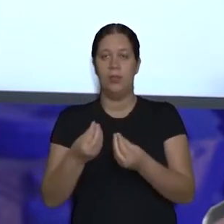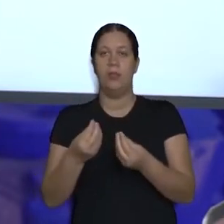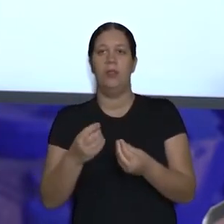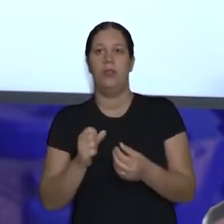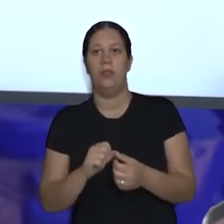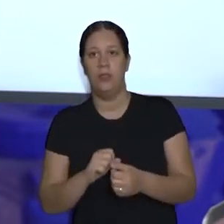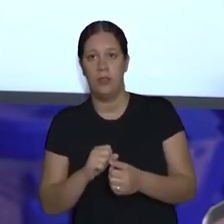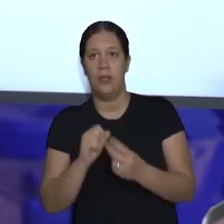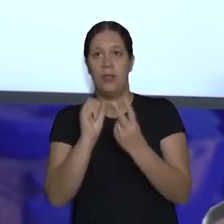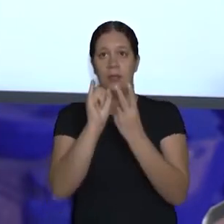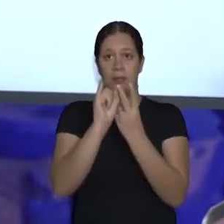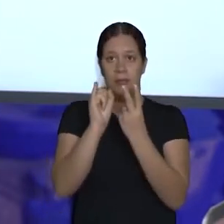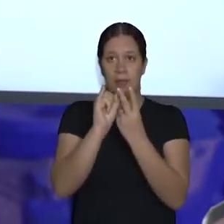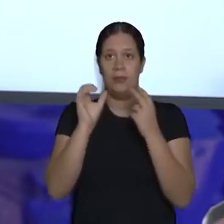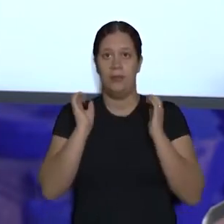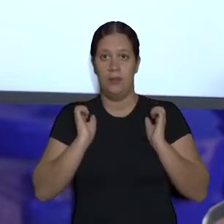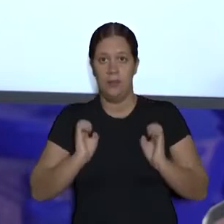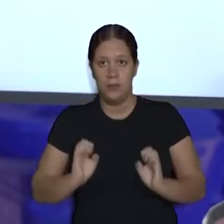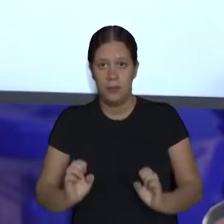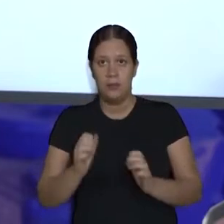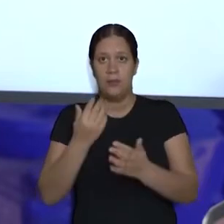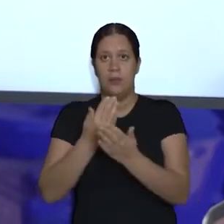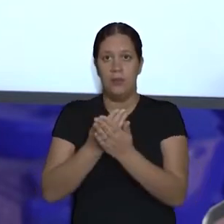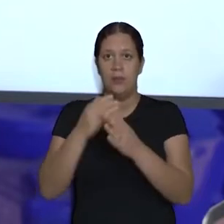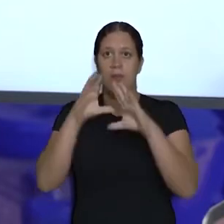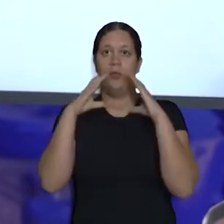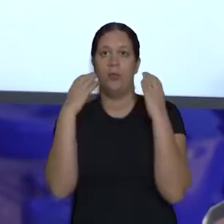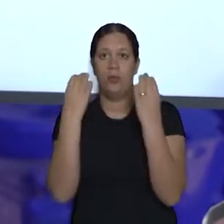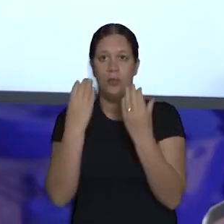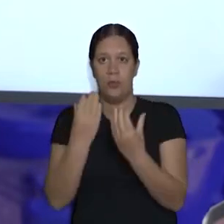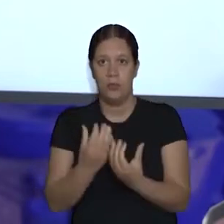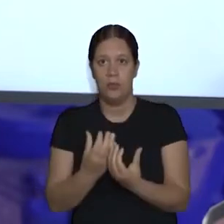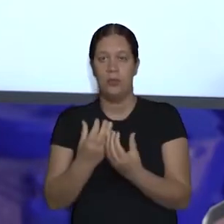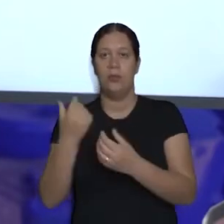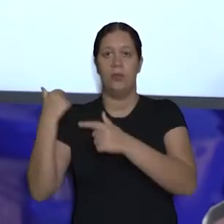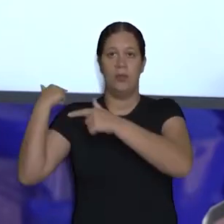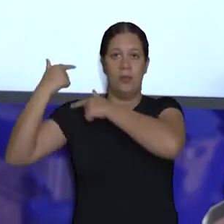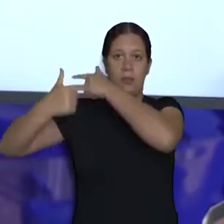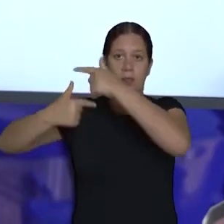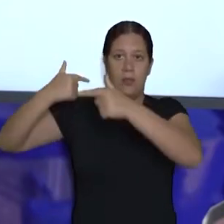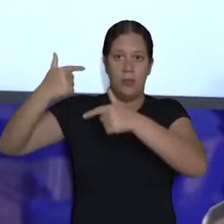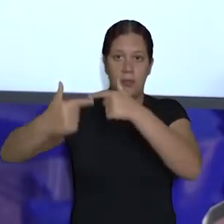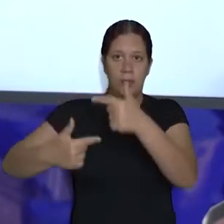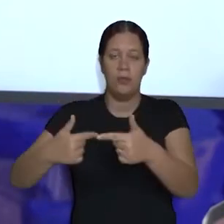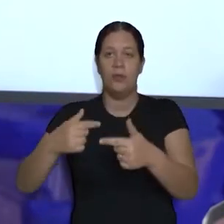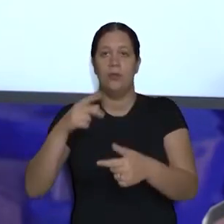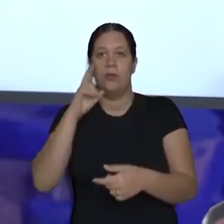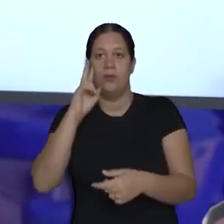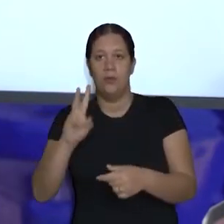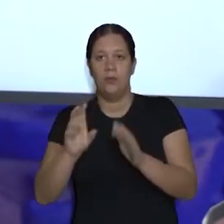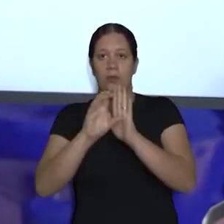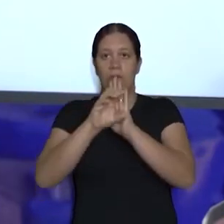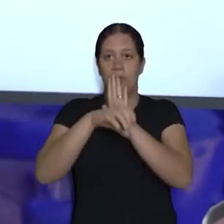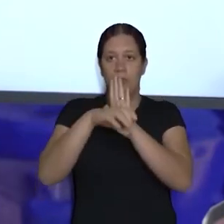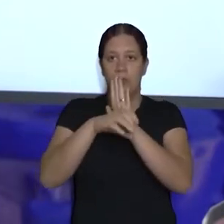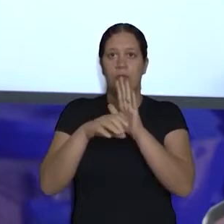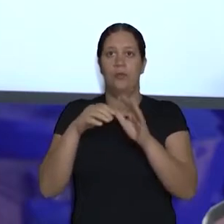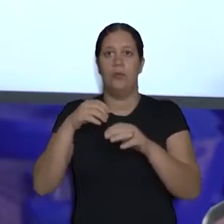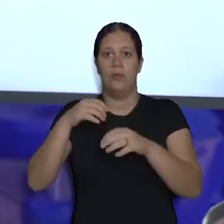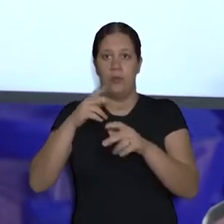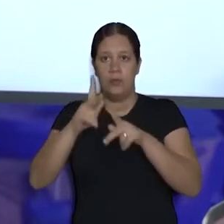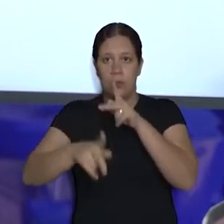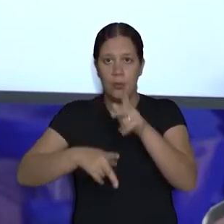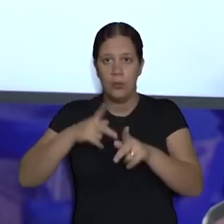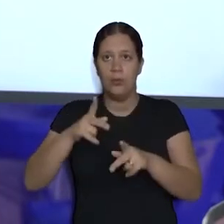identidade étnica e estudamos sobre as comunidades tradicionais. E vemos o conceito do que é povo e quais são